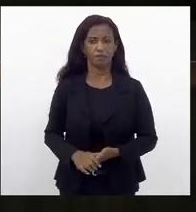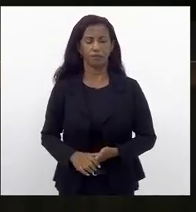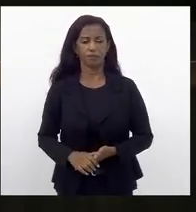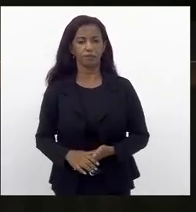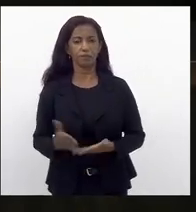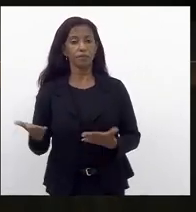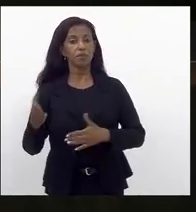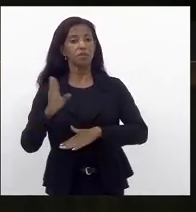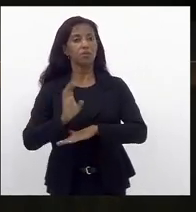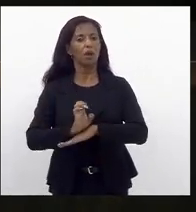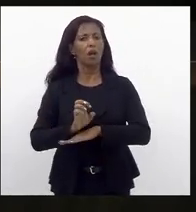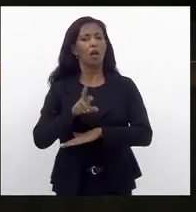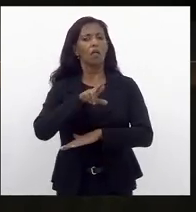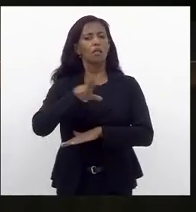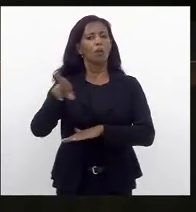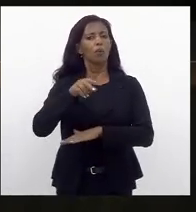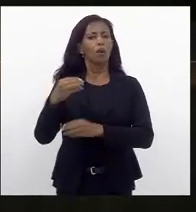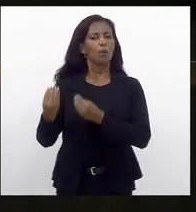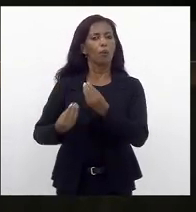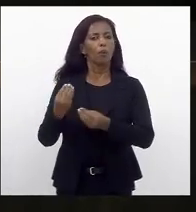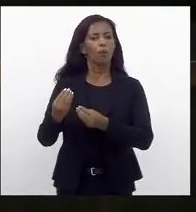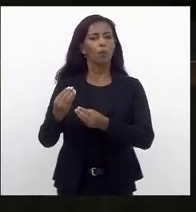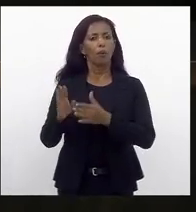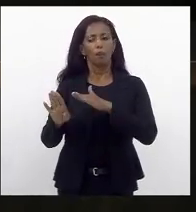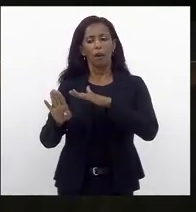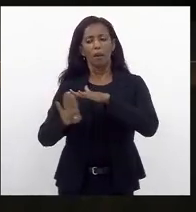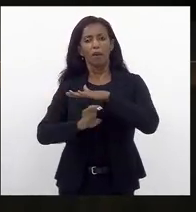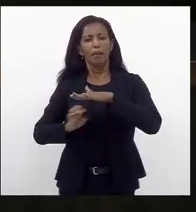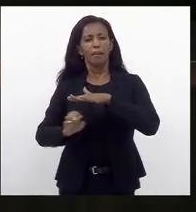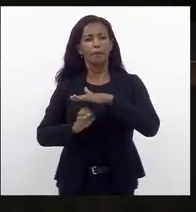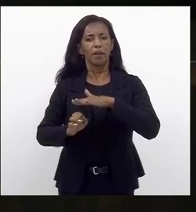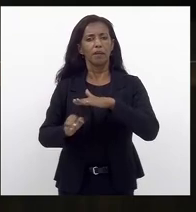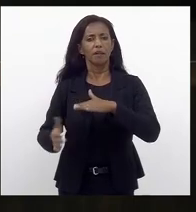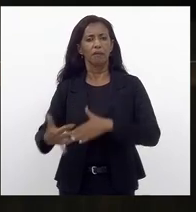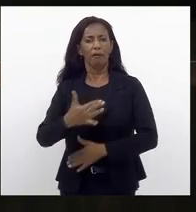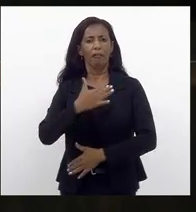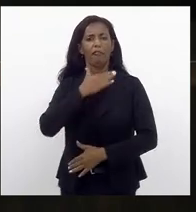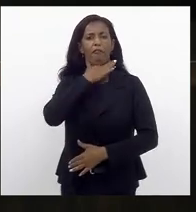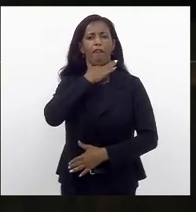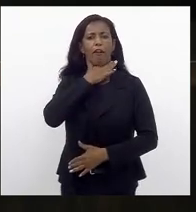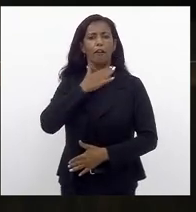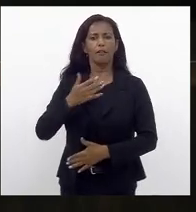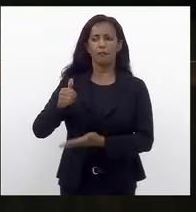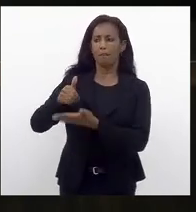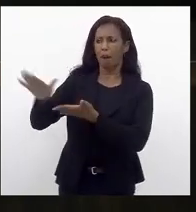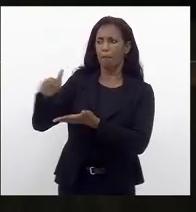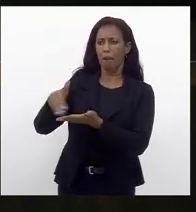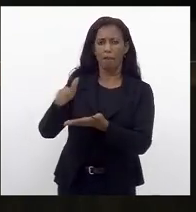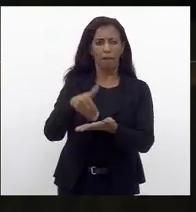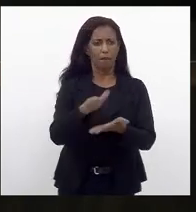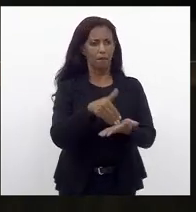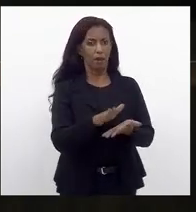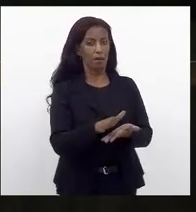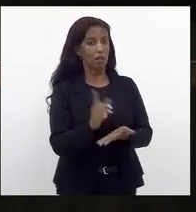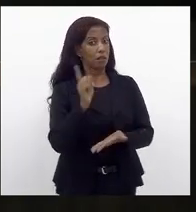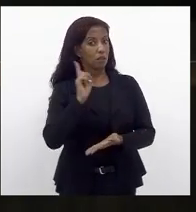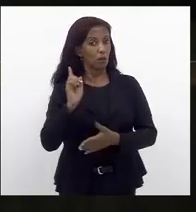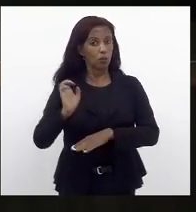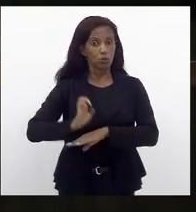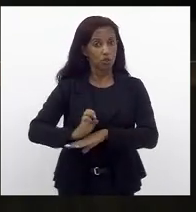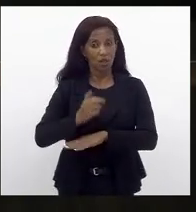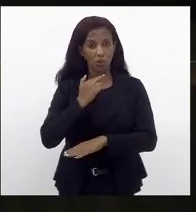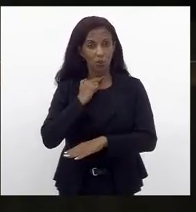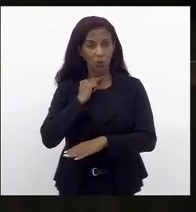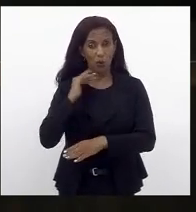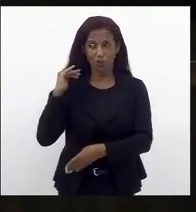o que o estado não é como uma empresa que pode decretar falência pedir recuperação judicial e mandar todo mundo embora não estado não